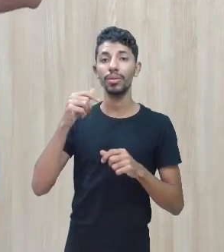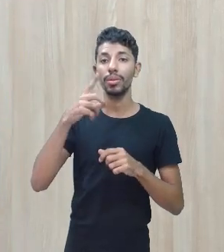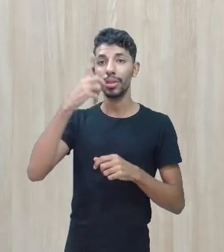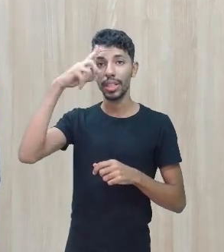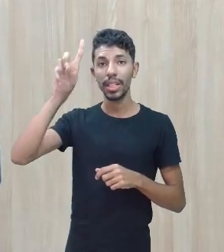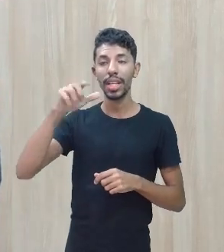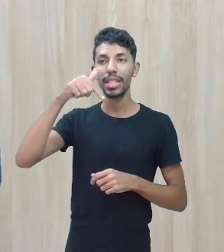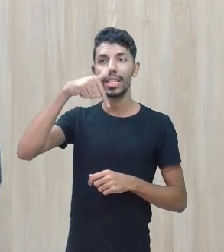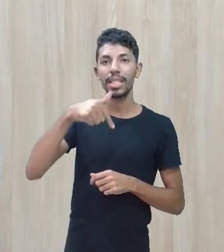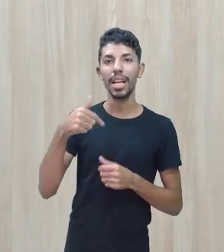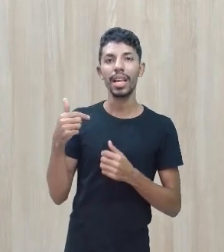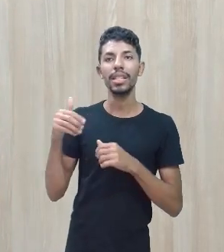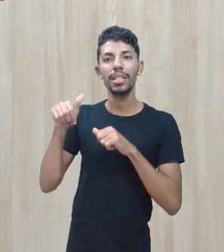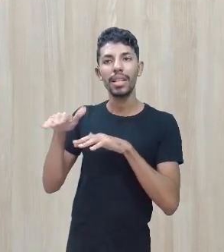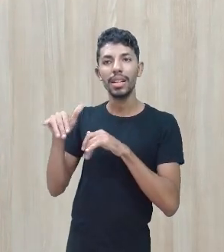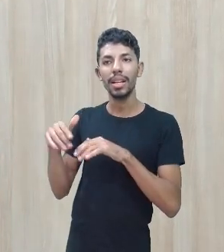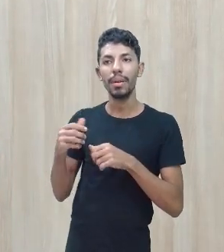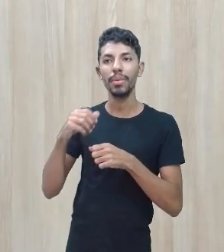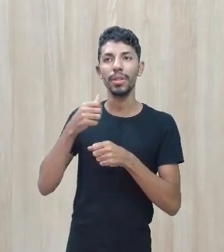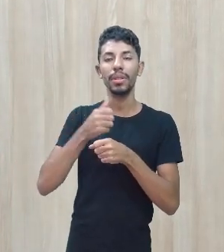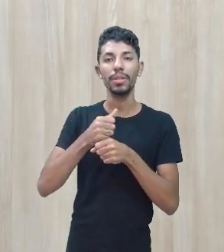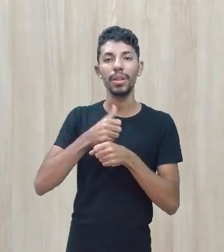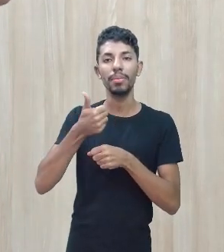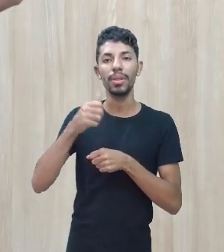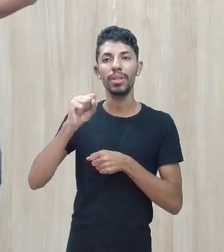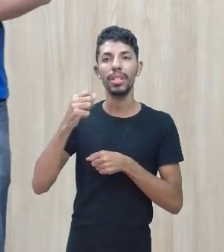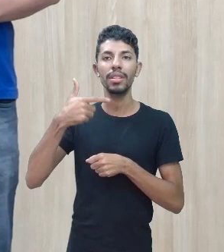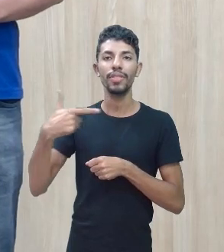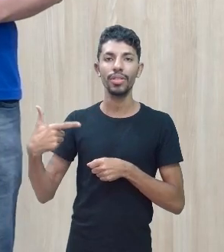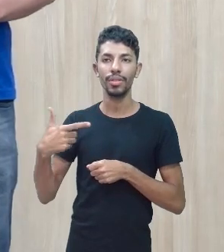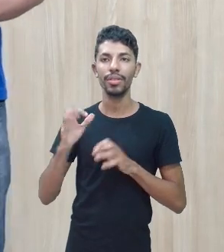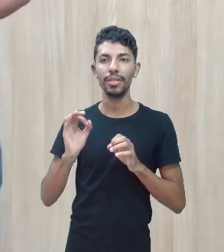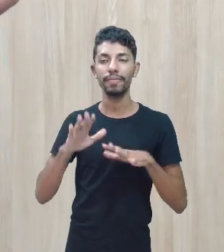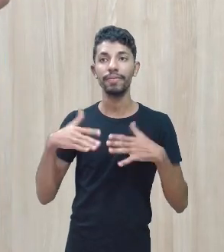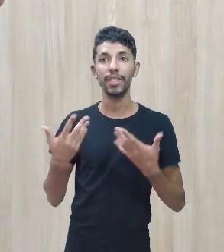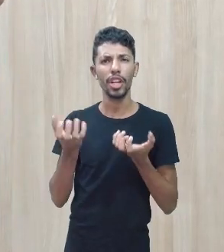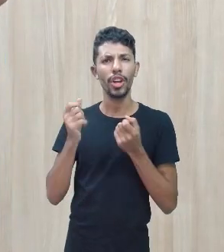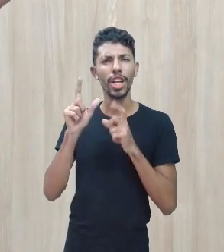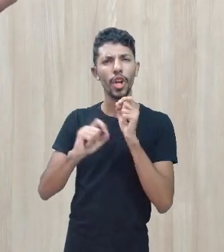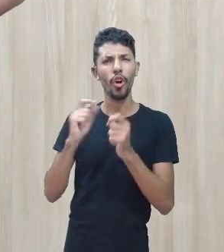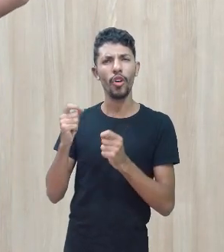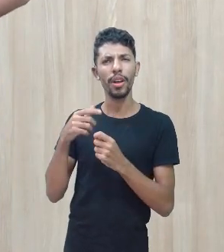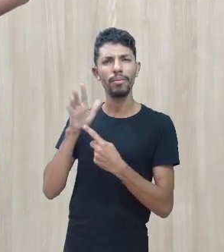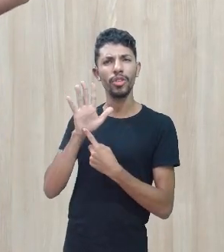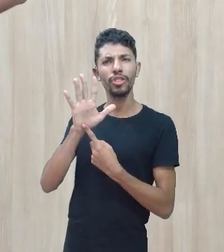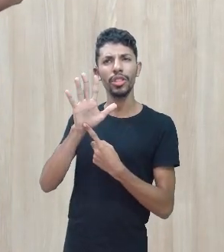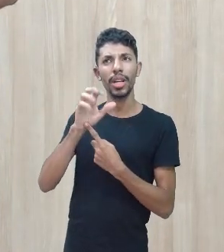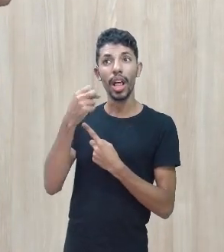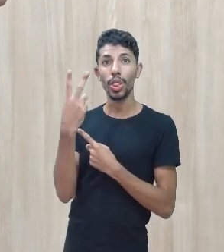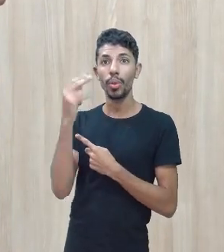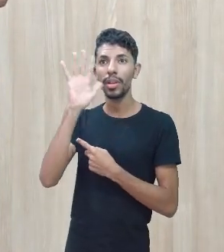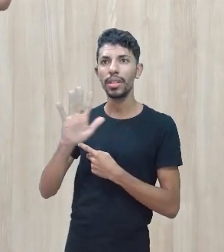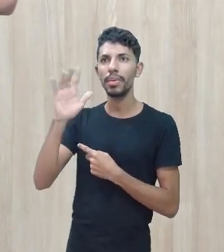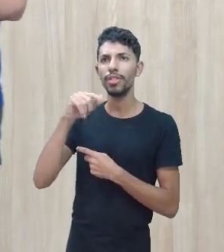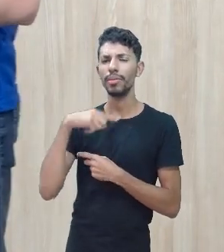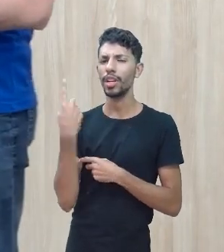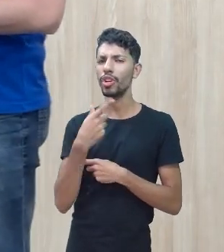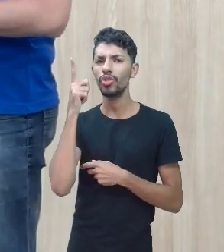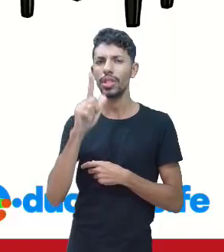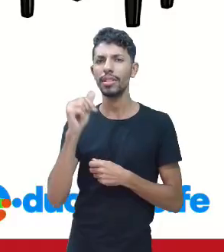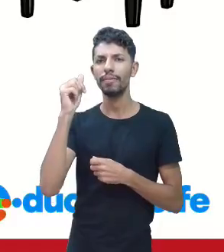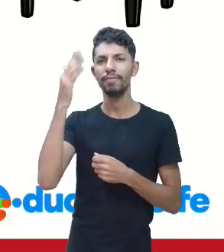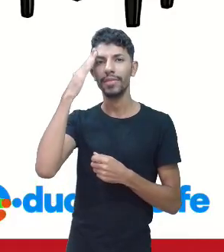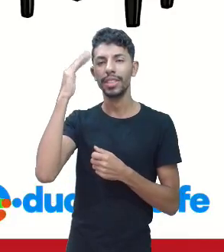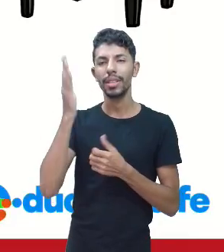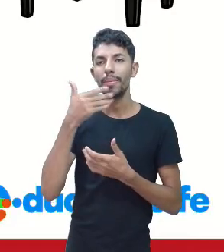Bom, gente, olha, eu queria destacar aqui para vocês a análise de duas imagens para a gente poder entender melhor a independência do Brasil. Uma